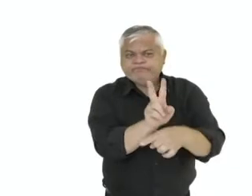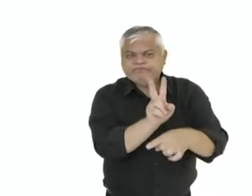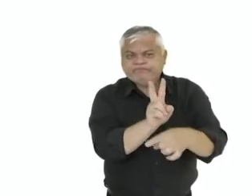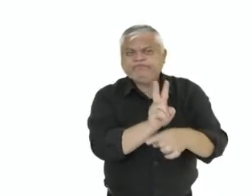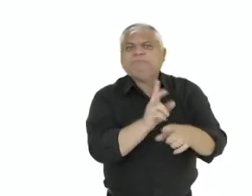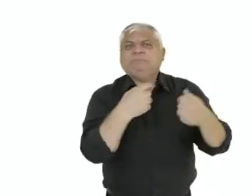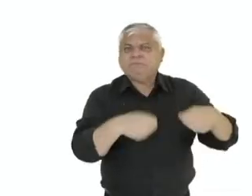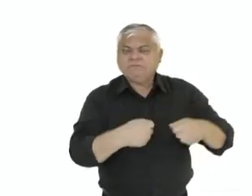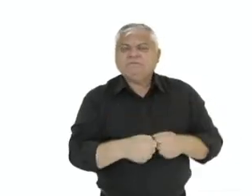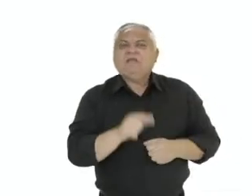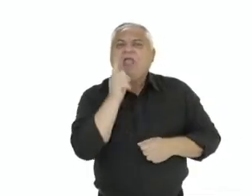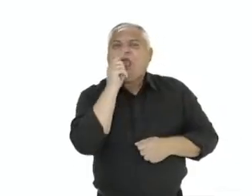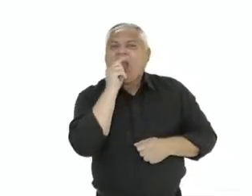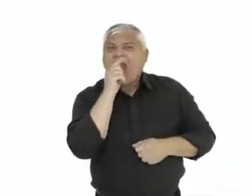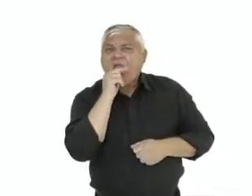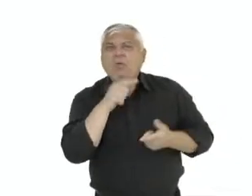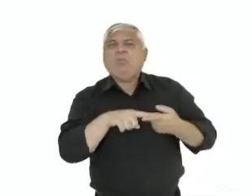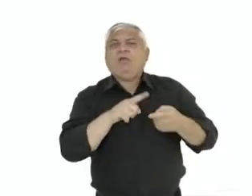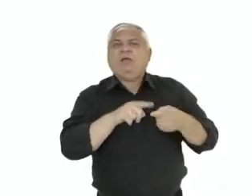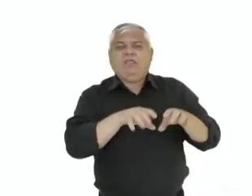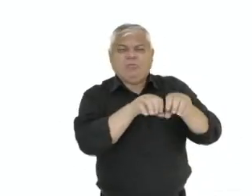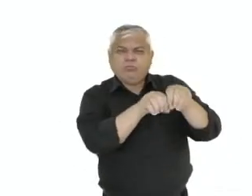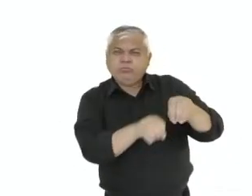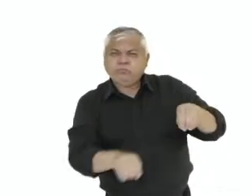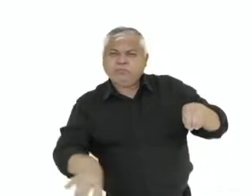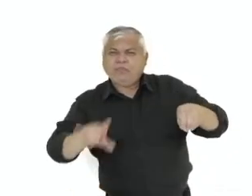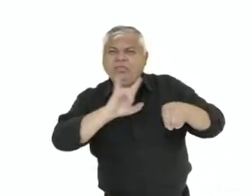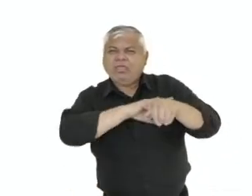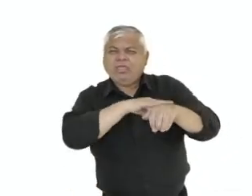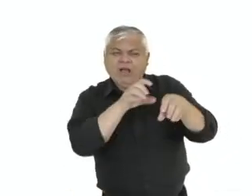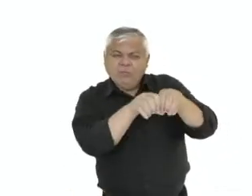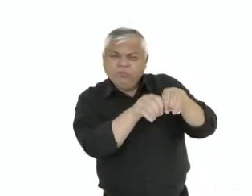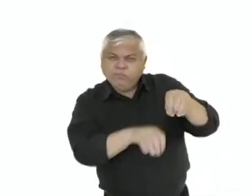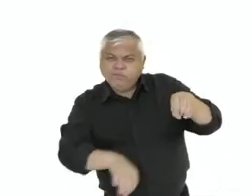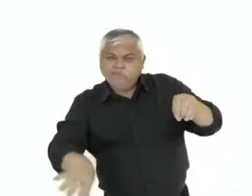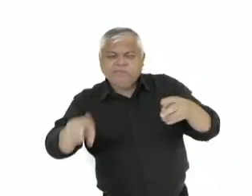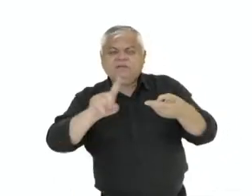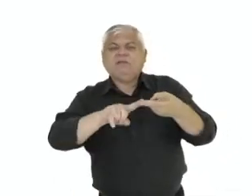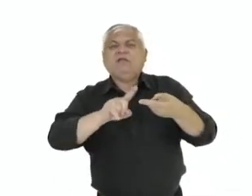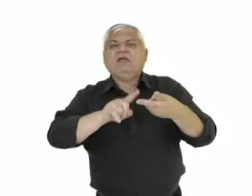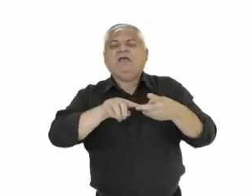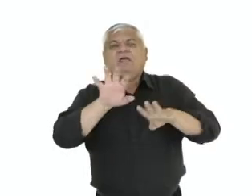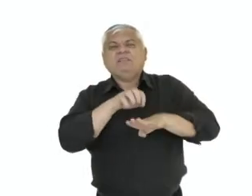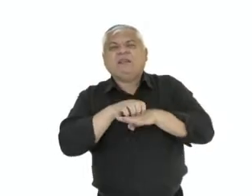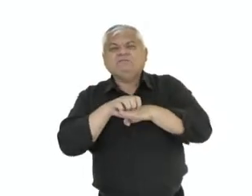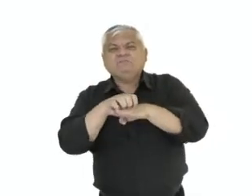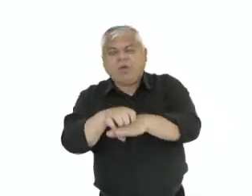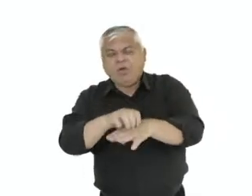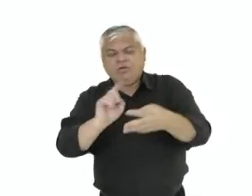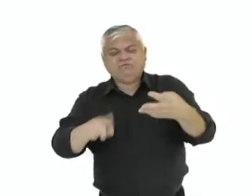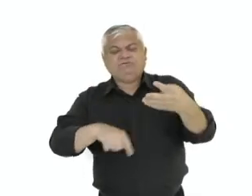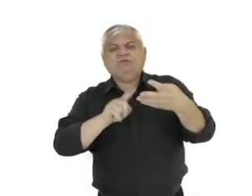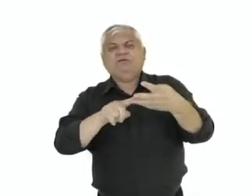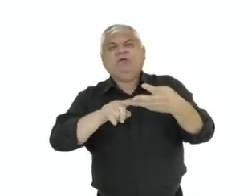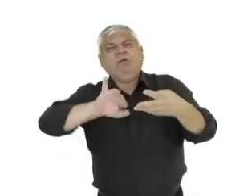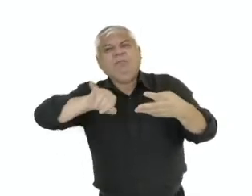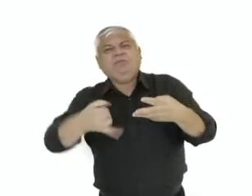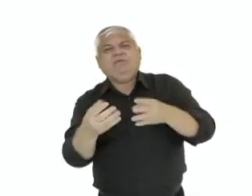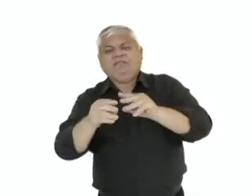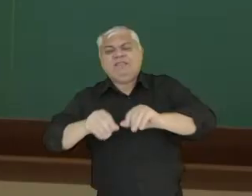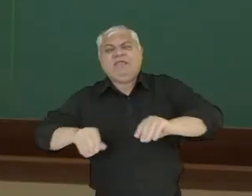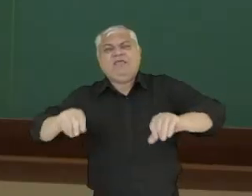gerenciar redes de água e esgoto, gerenciar sistema de transportes e também planejar o uso do solo no